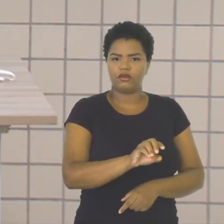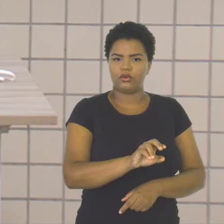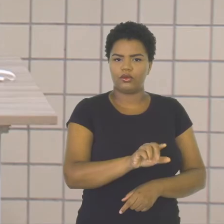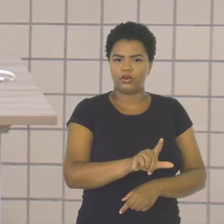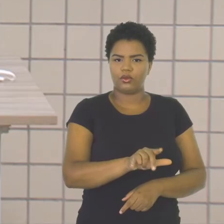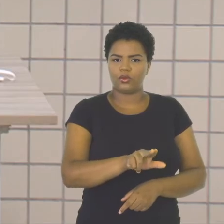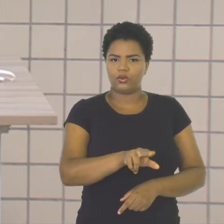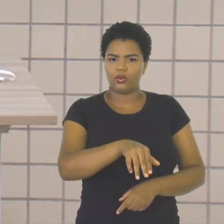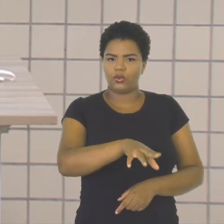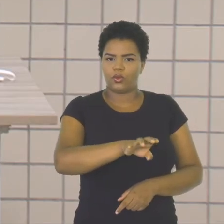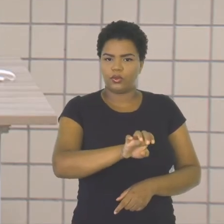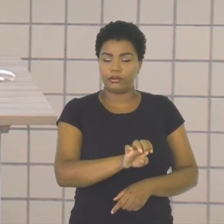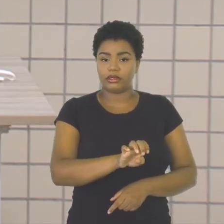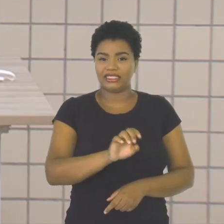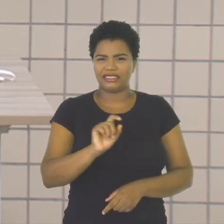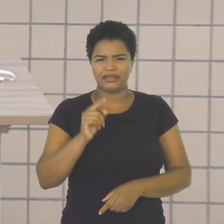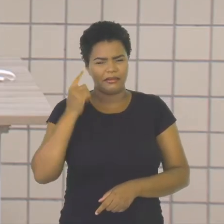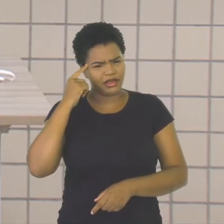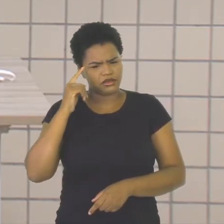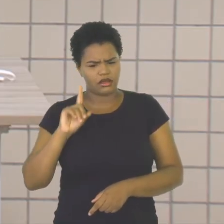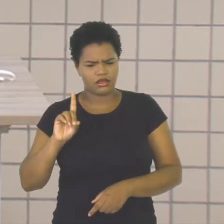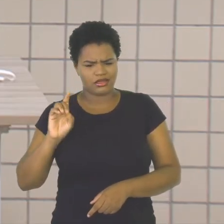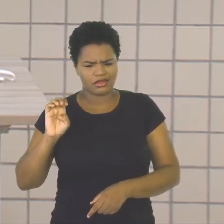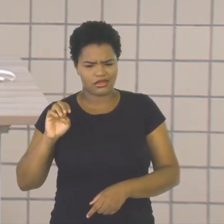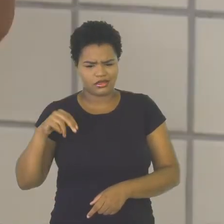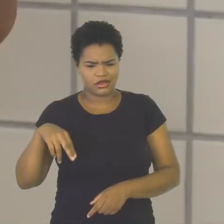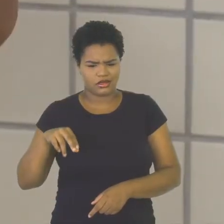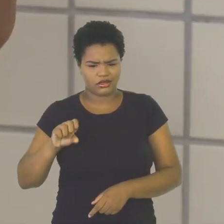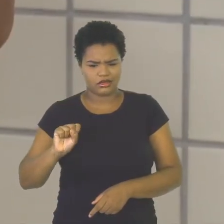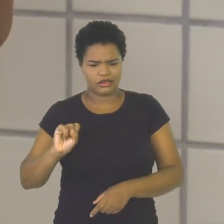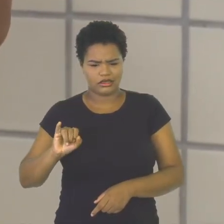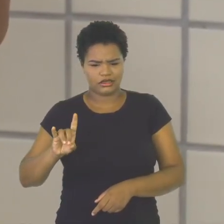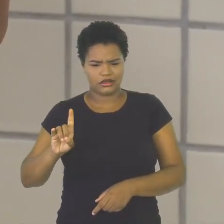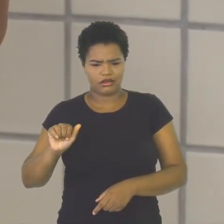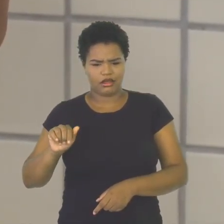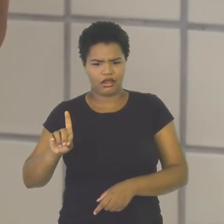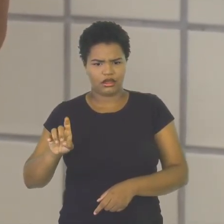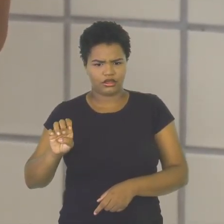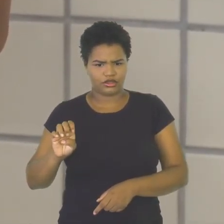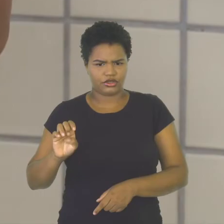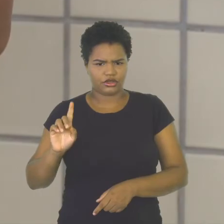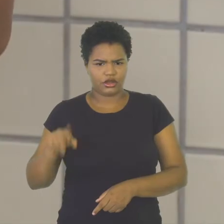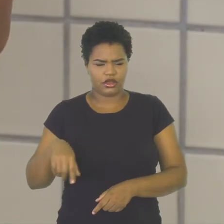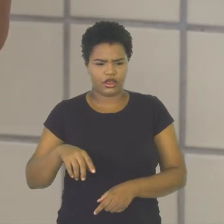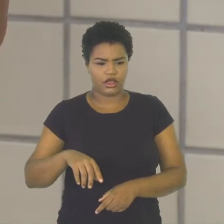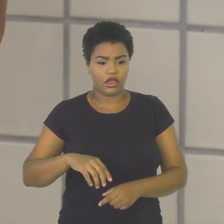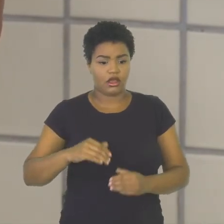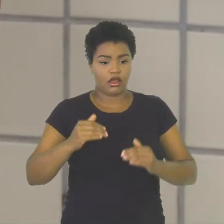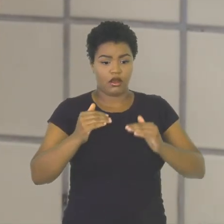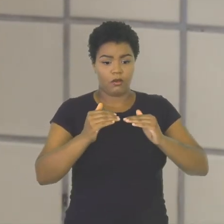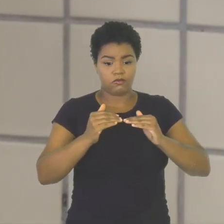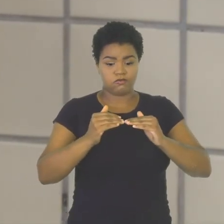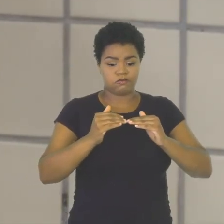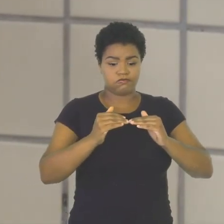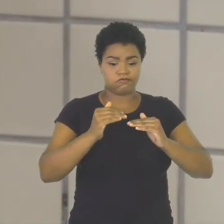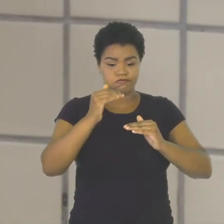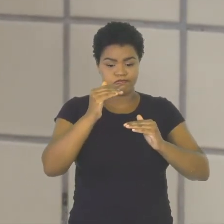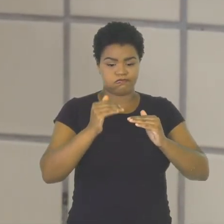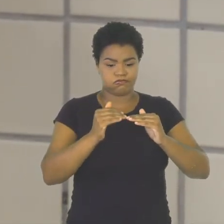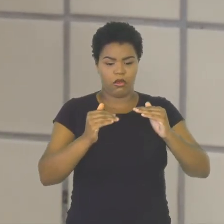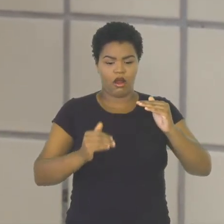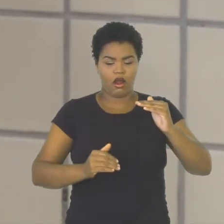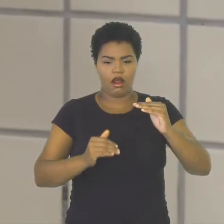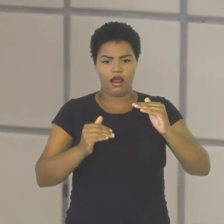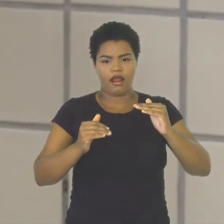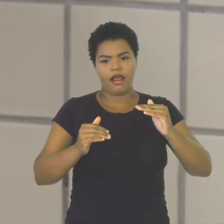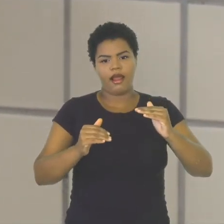Se a gente for olhar em densidade, a gente pode olhar o quê? A divisão entre as quantidades de água, da